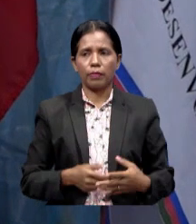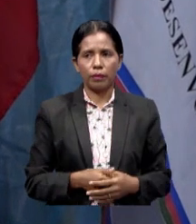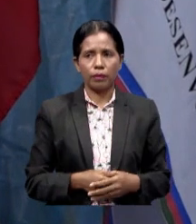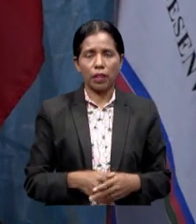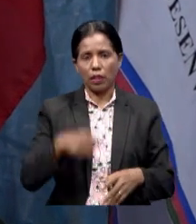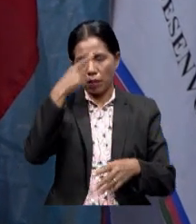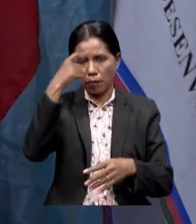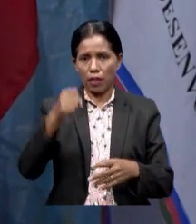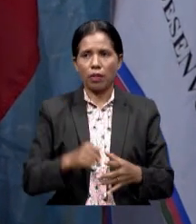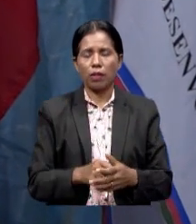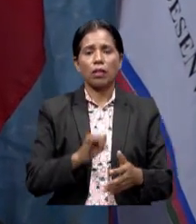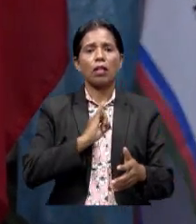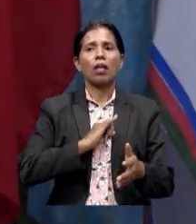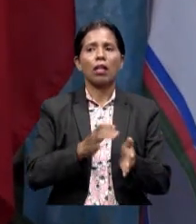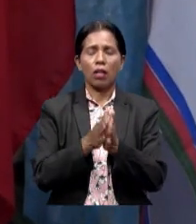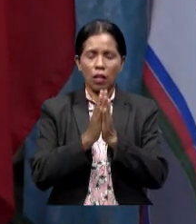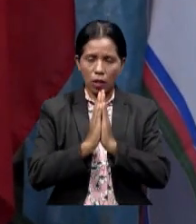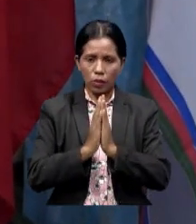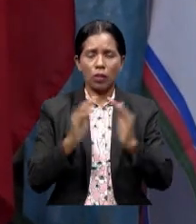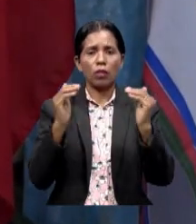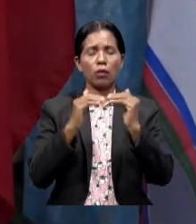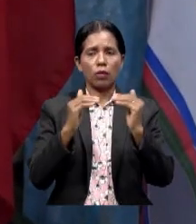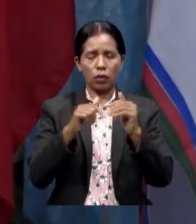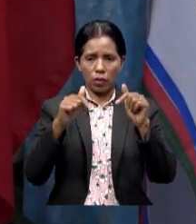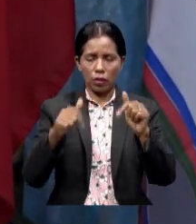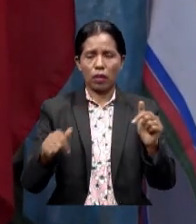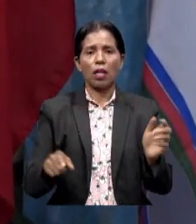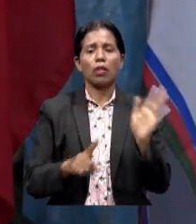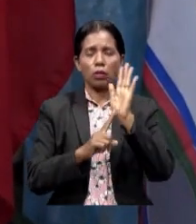Amane, ao russo da Congresso não tem que sair com qualidade.